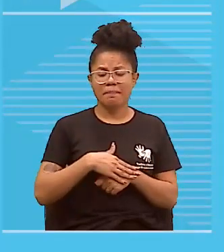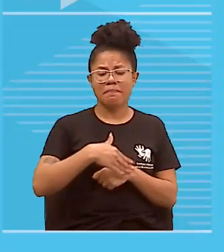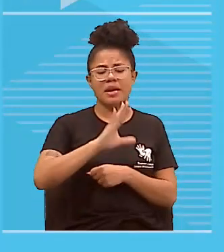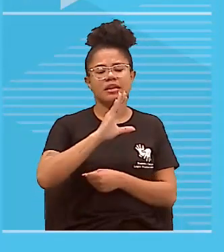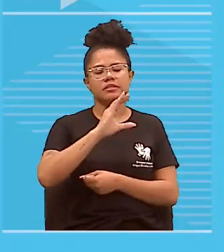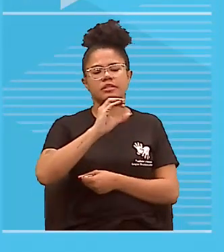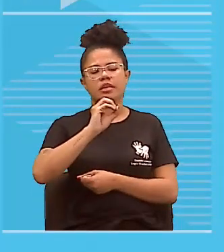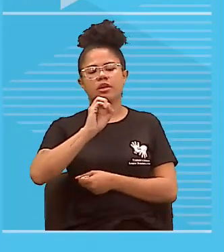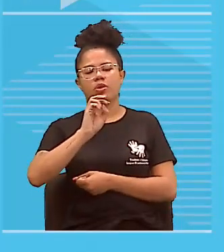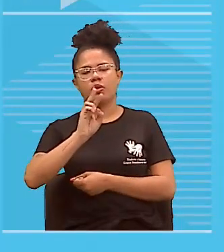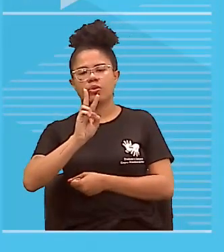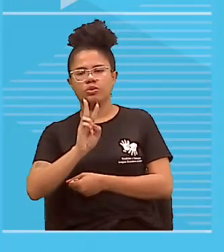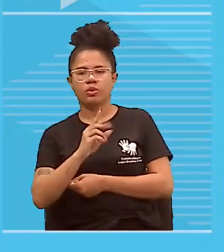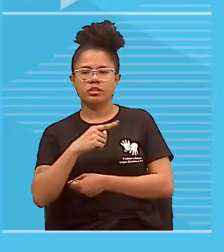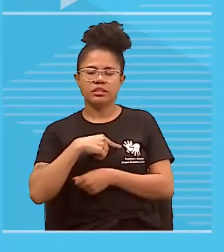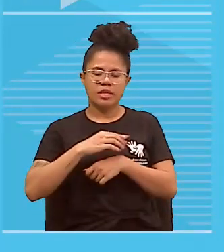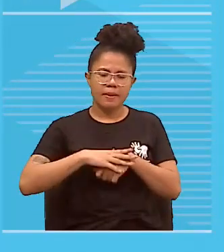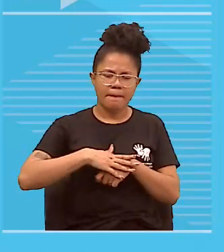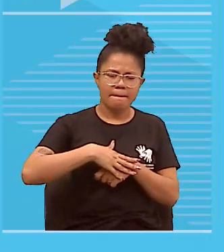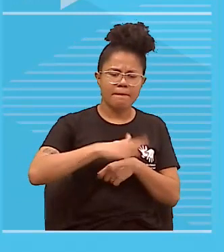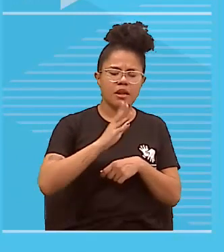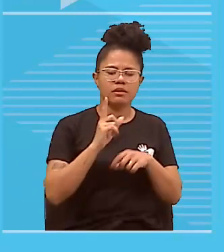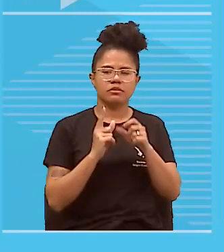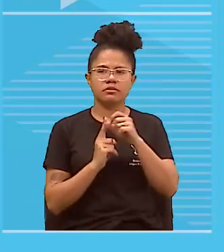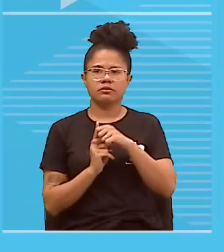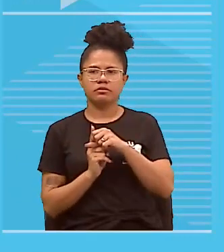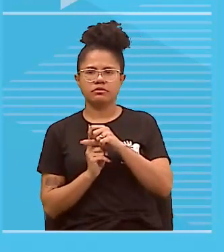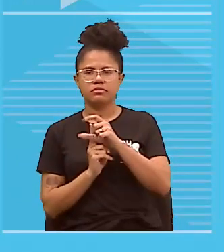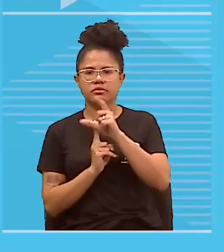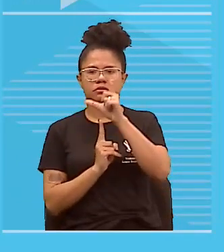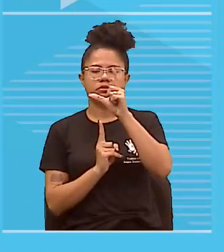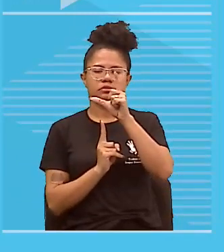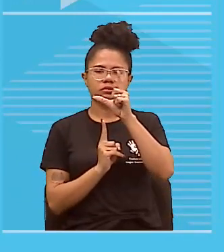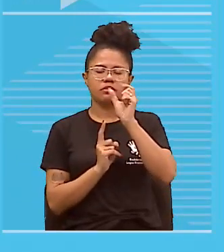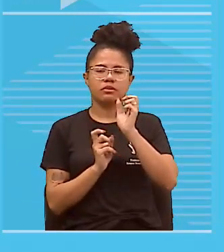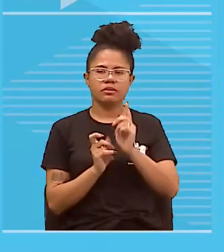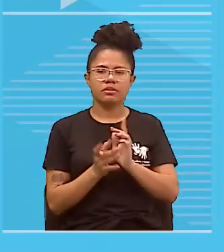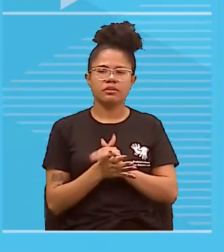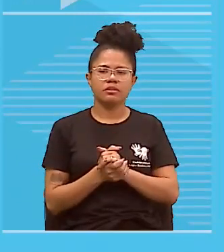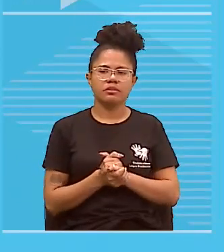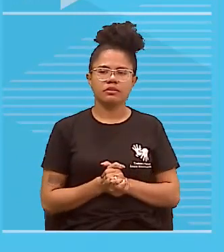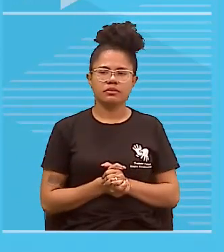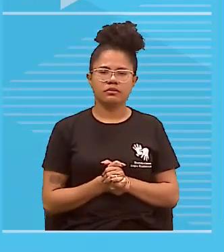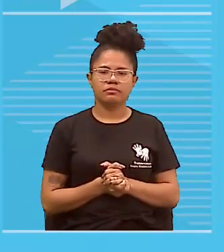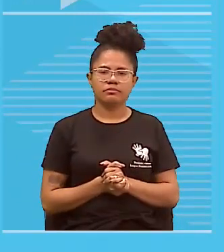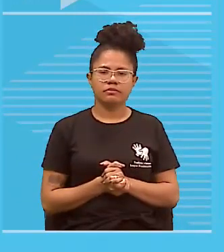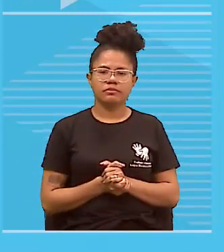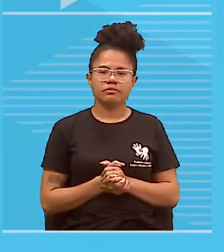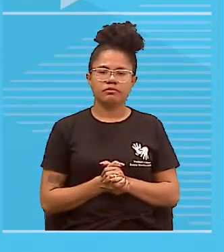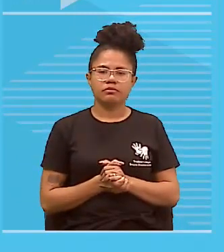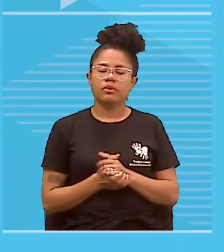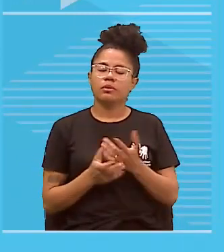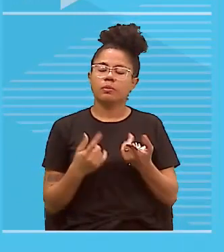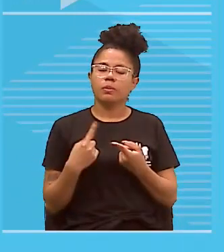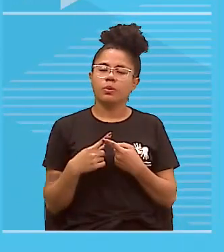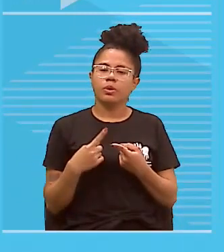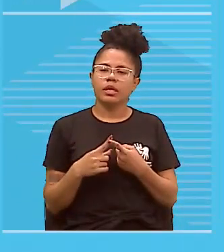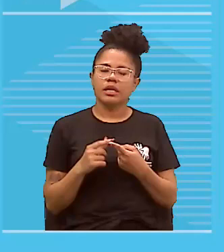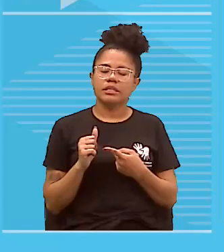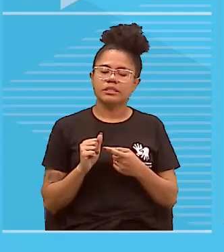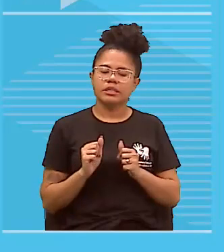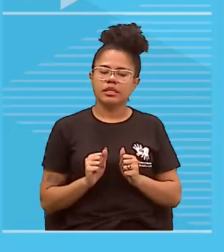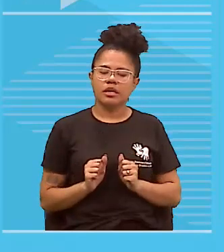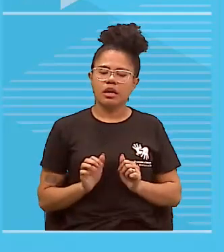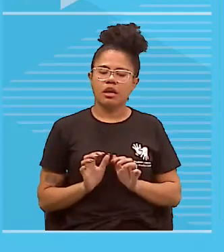Então, intensifica o efeito estufa, né? Então é isso que tem a ver. Se eu tô